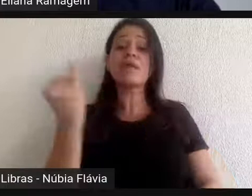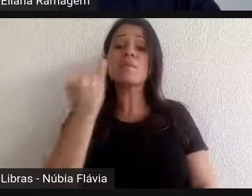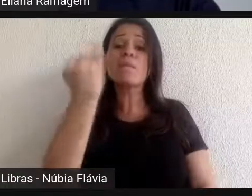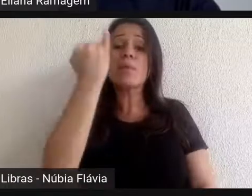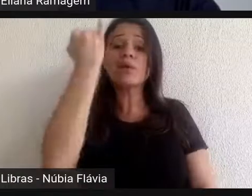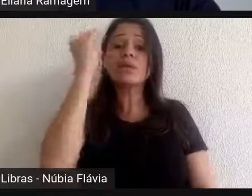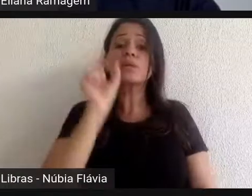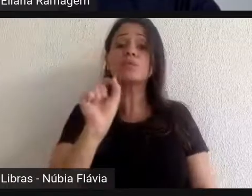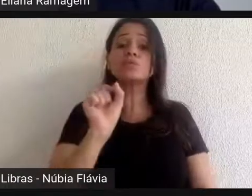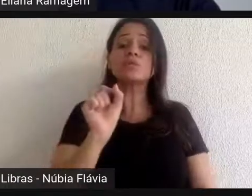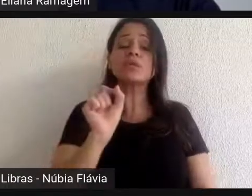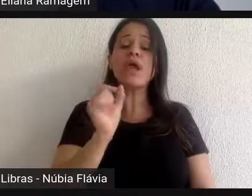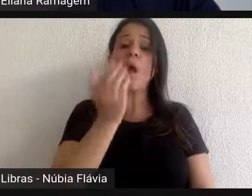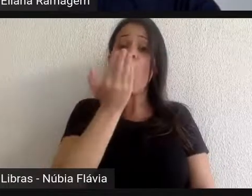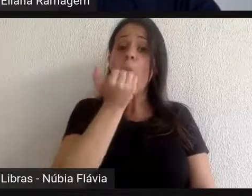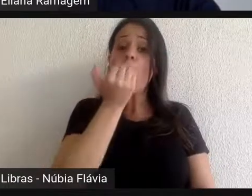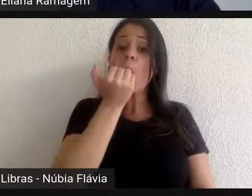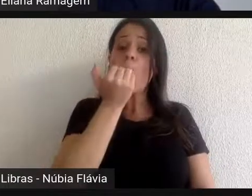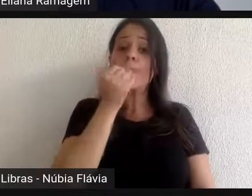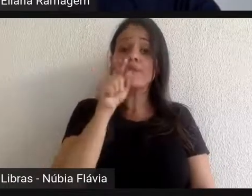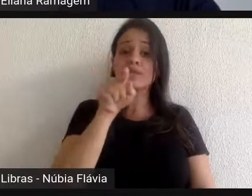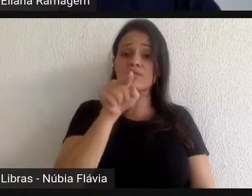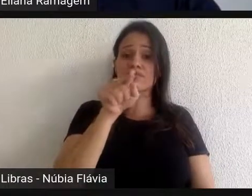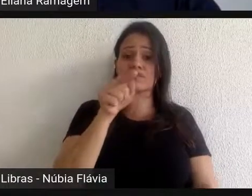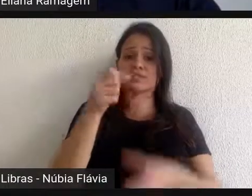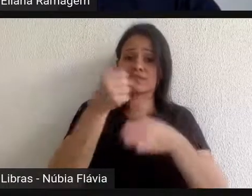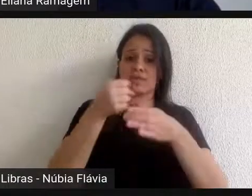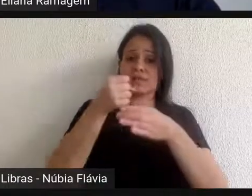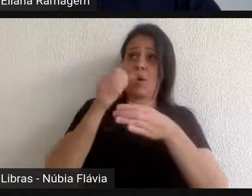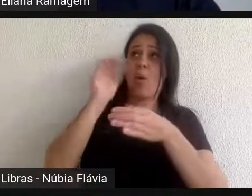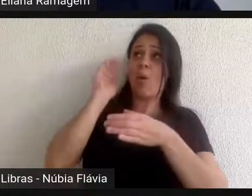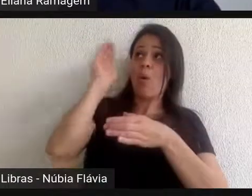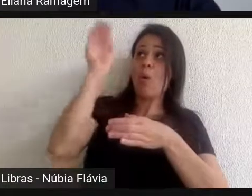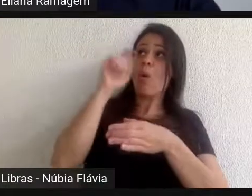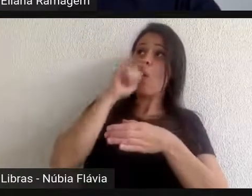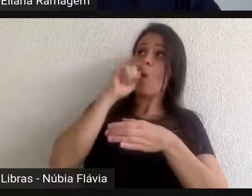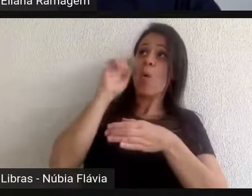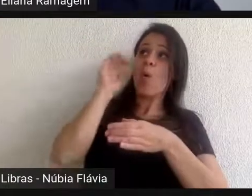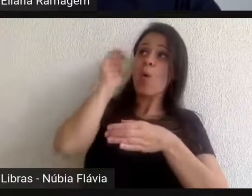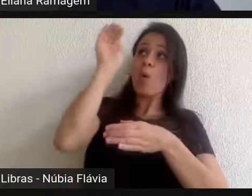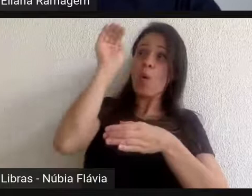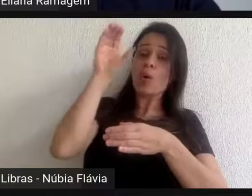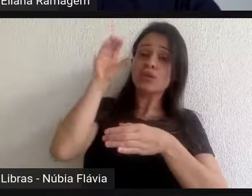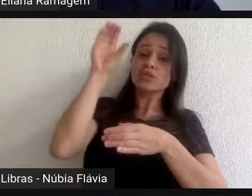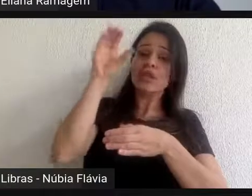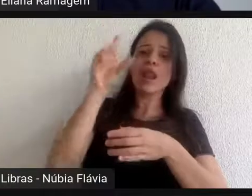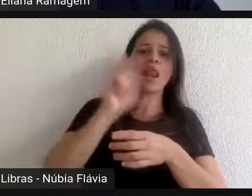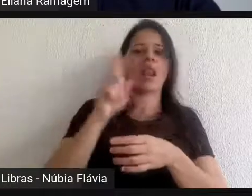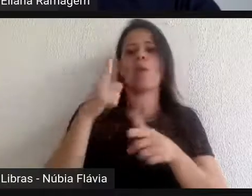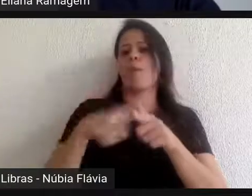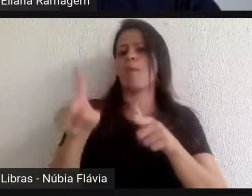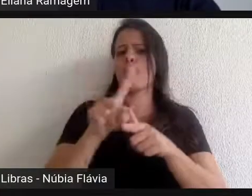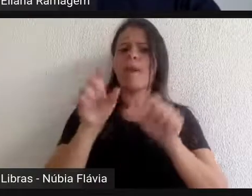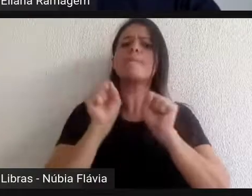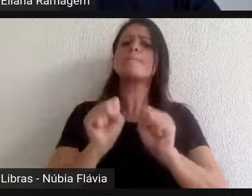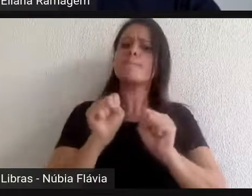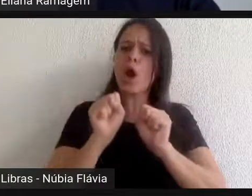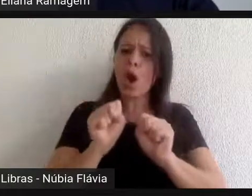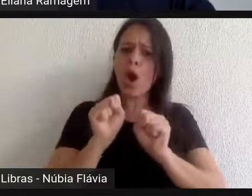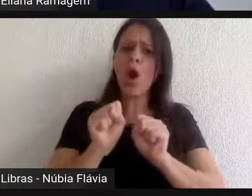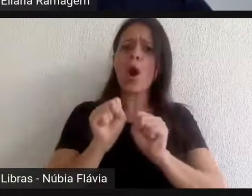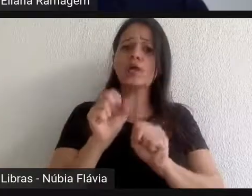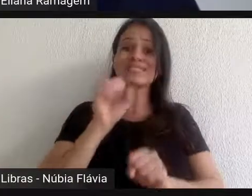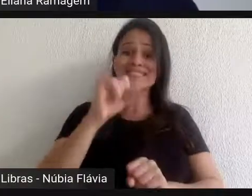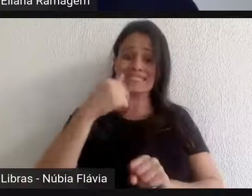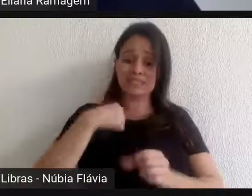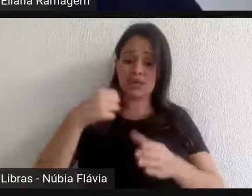planejamento, a comida congelada, ela não costuma necessariamente ser um problema, tá? A comida que eu faço em